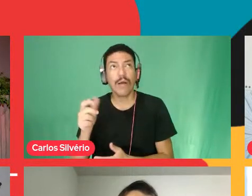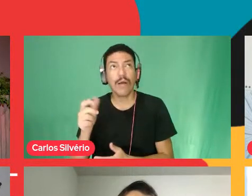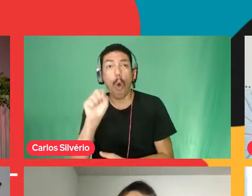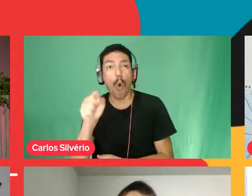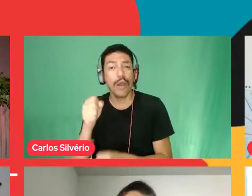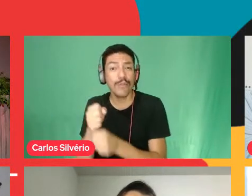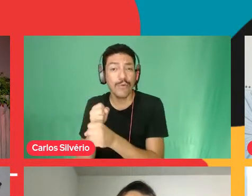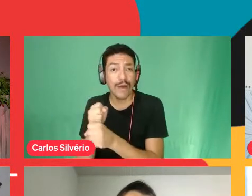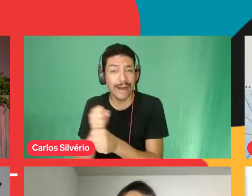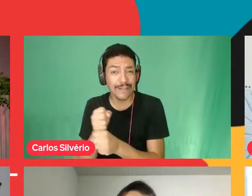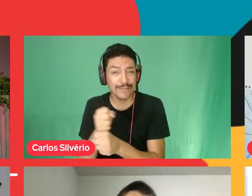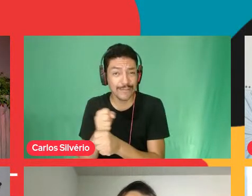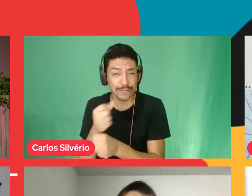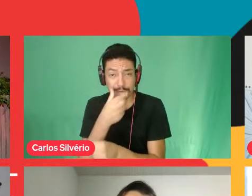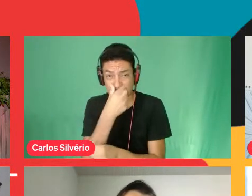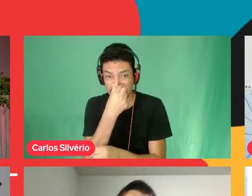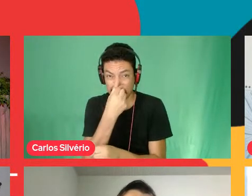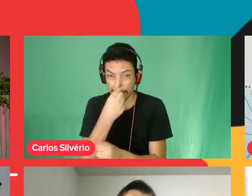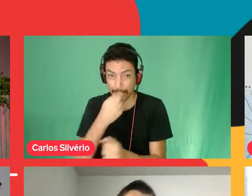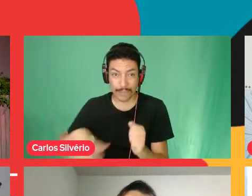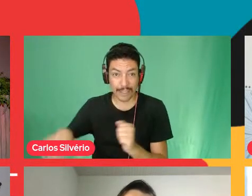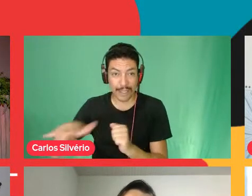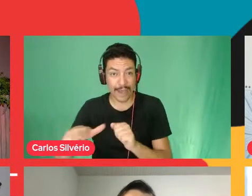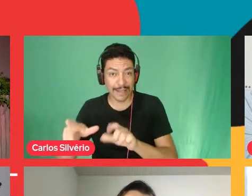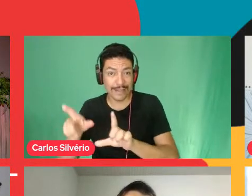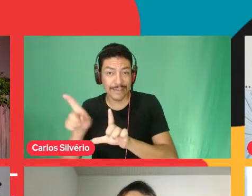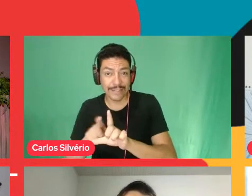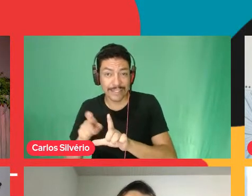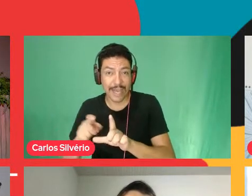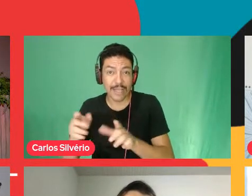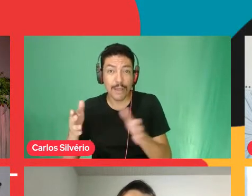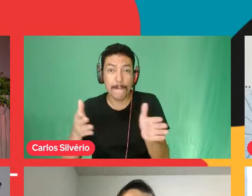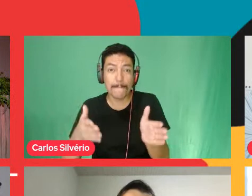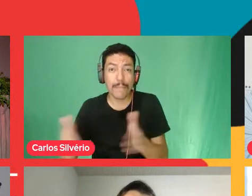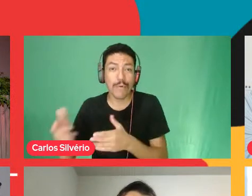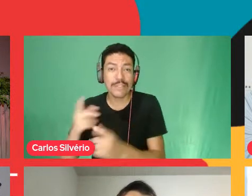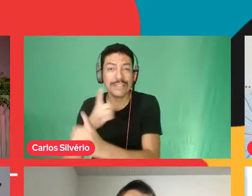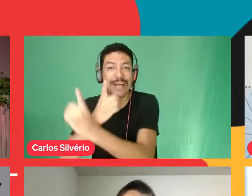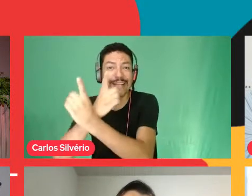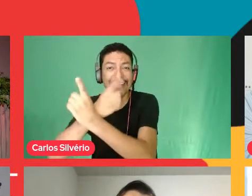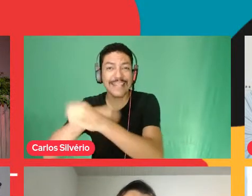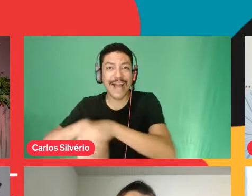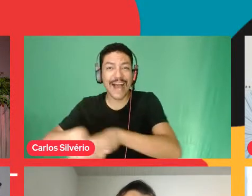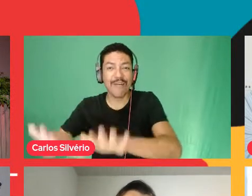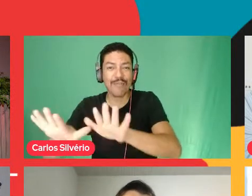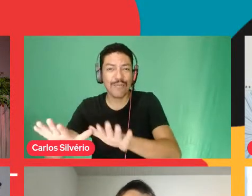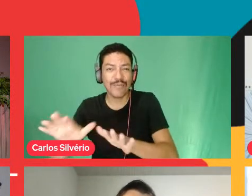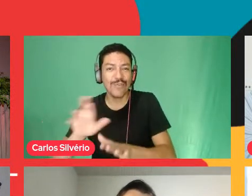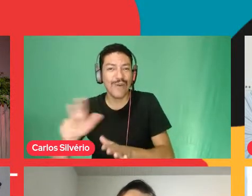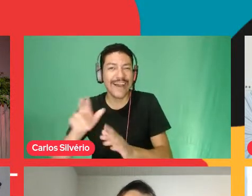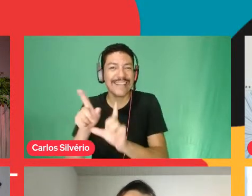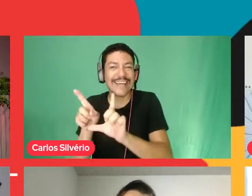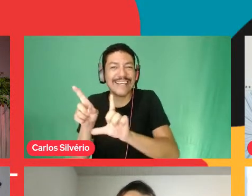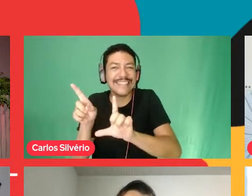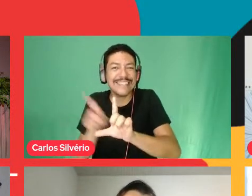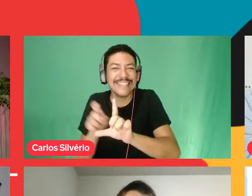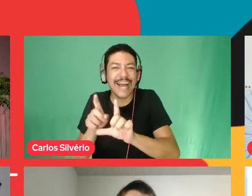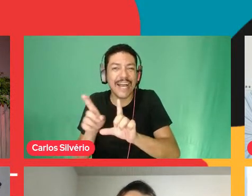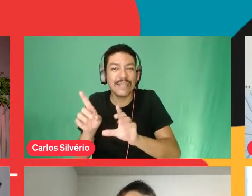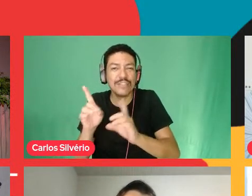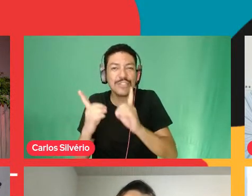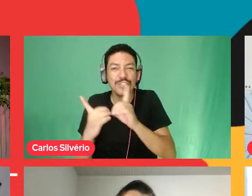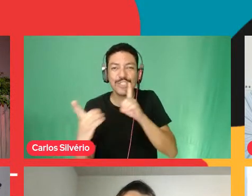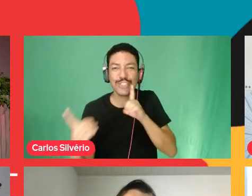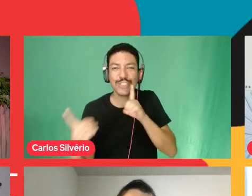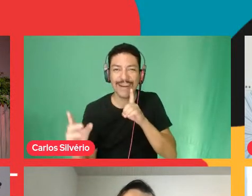8 anos, né? Com design e produção gráfica. Ainda não nem era nenhum design digital, assim, então eu trabalhava